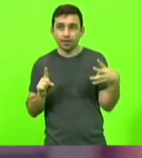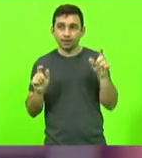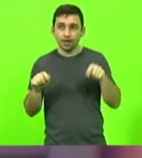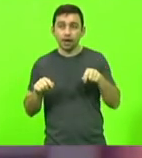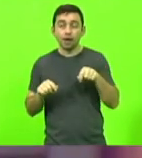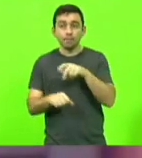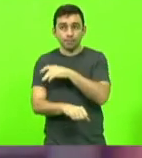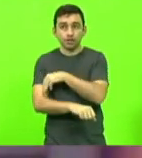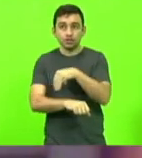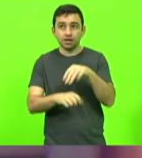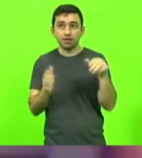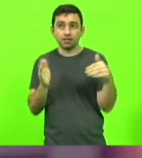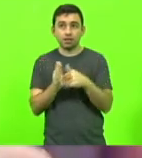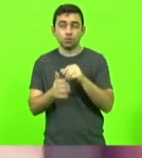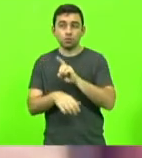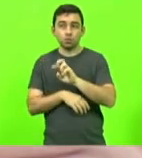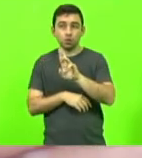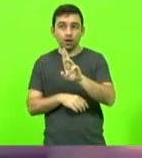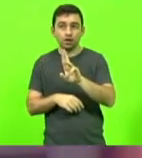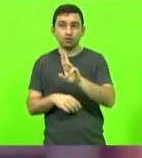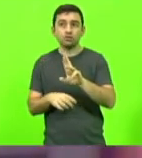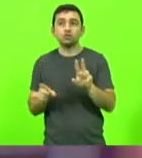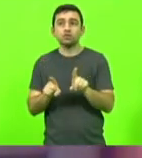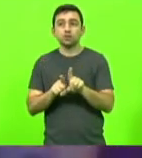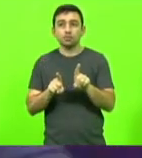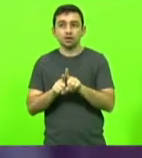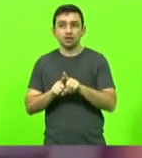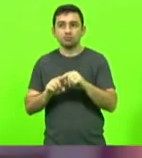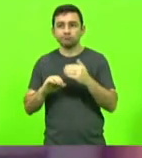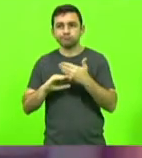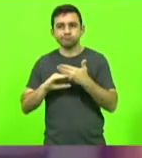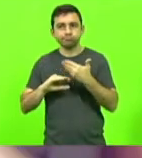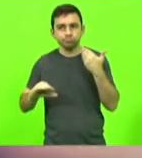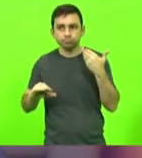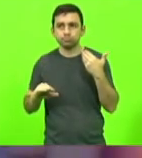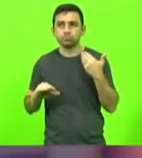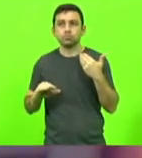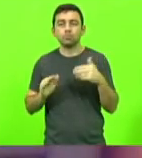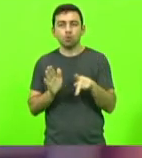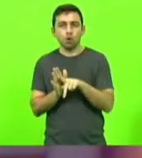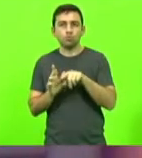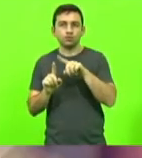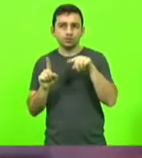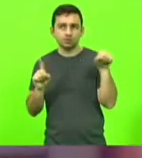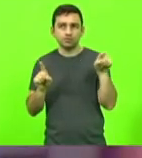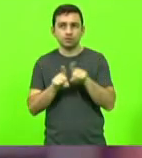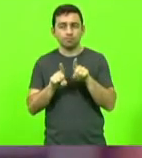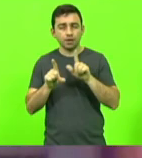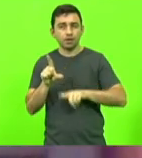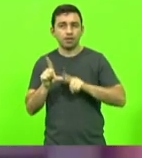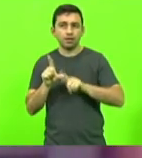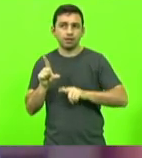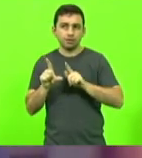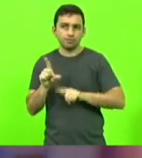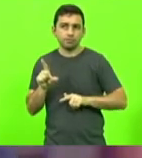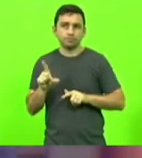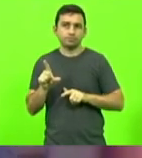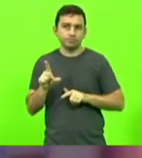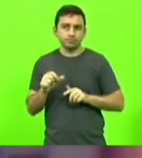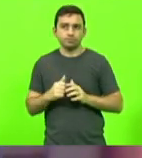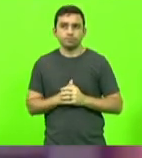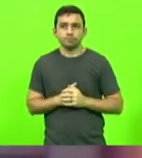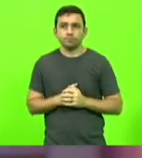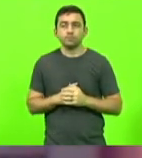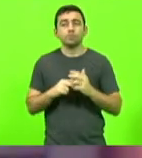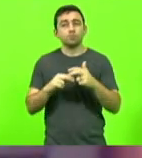magistério até o doutorado, e a descompactação nos níveis e nas letras, nas referências.